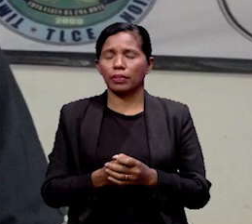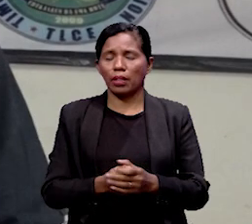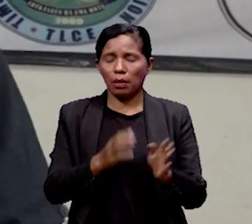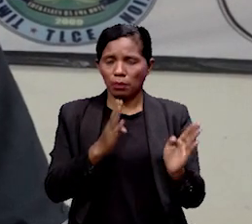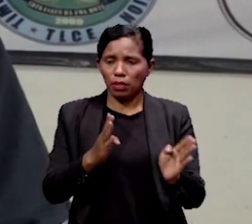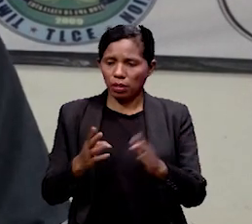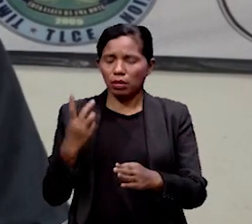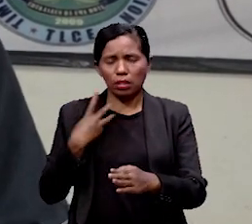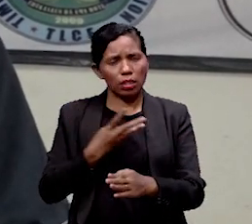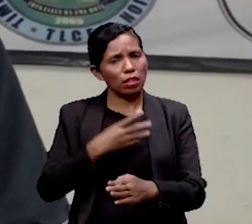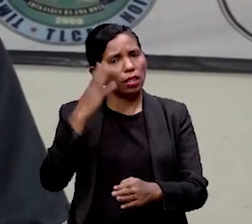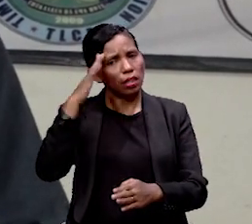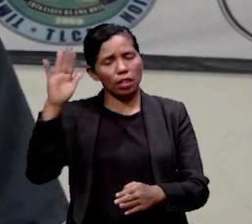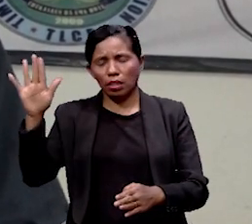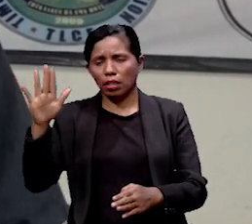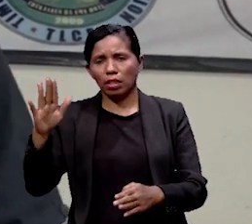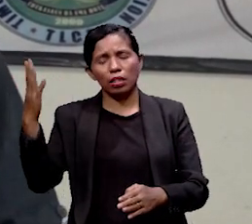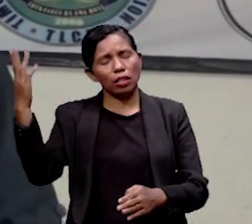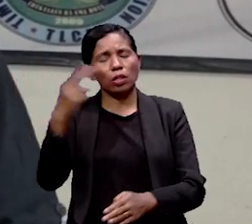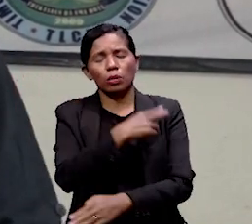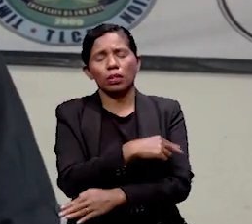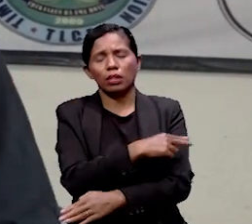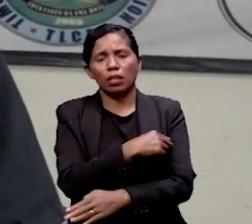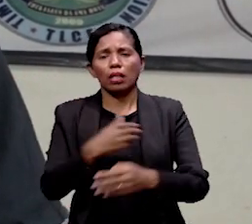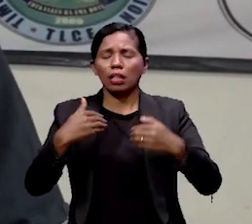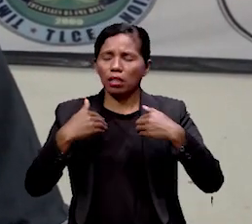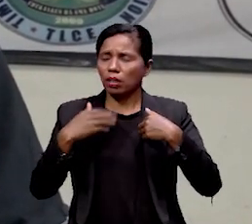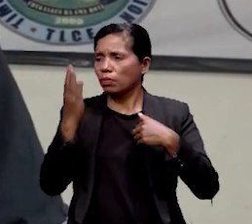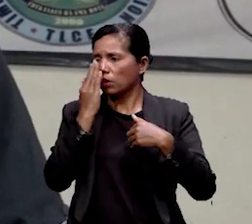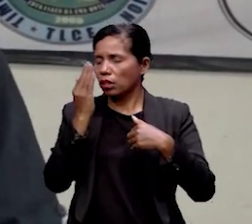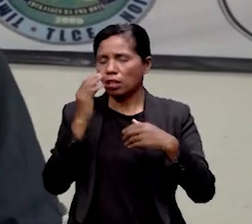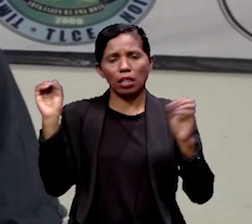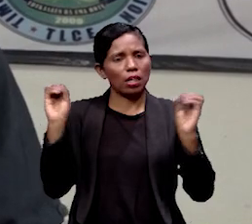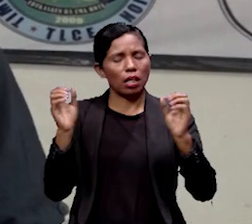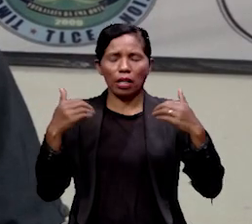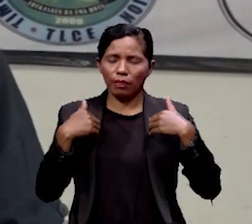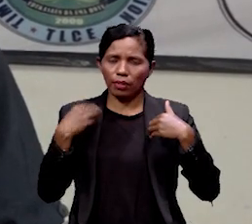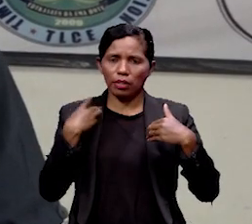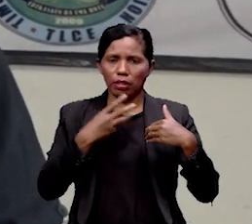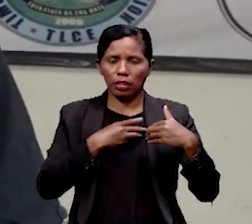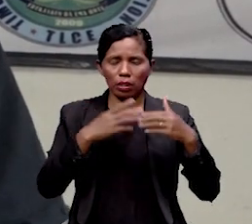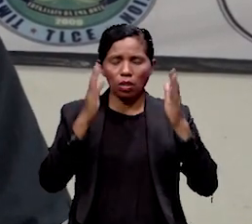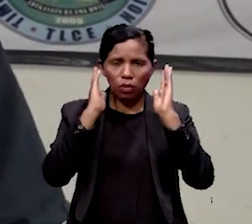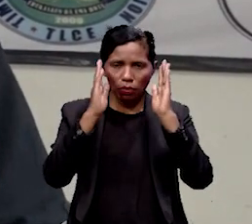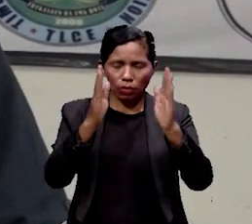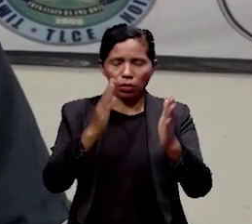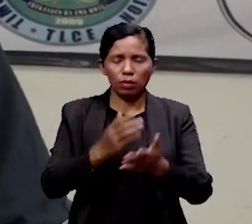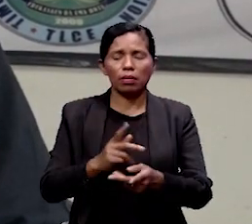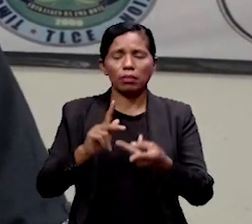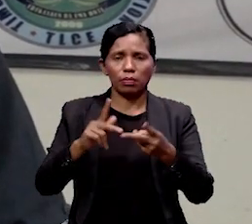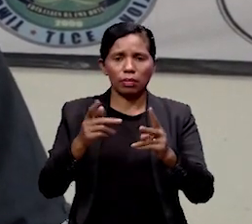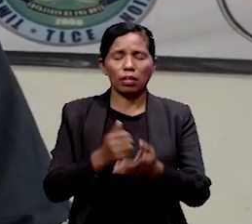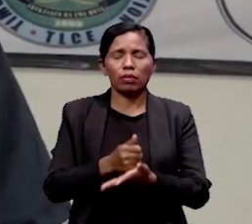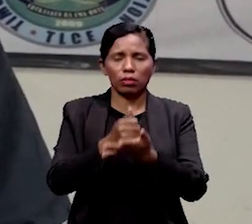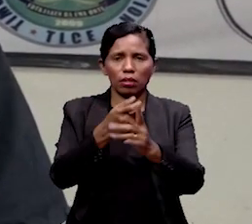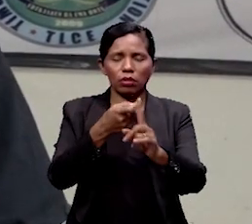os hospitales precisam de oxigênio. Há dependência de uma doação. Além de mais que uma